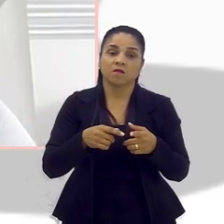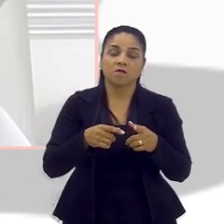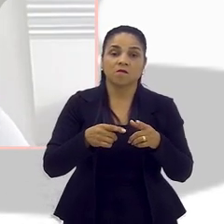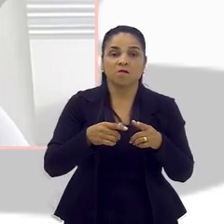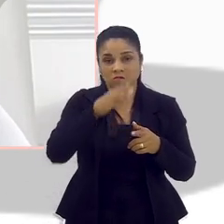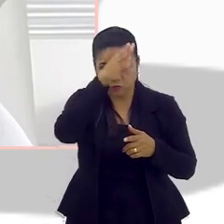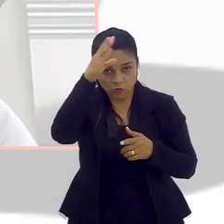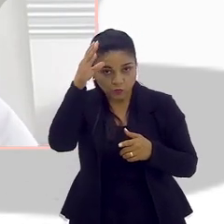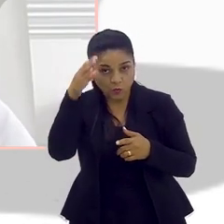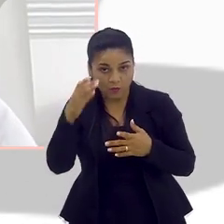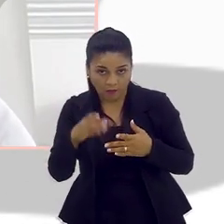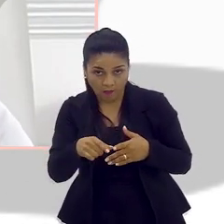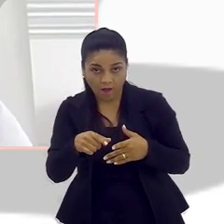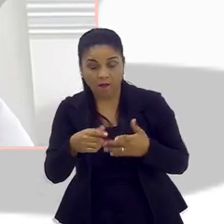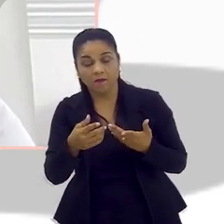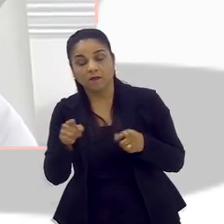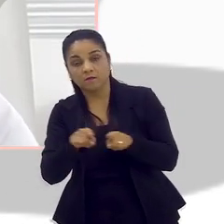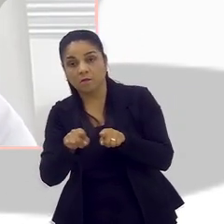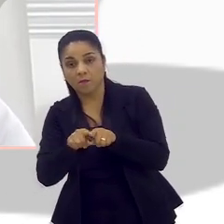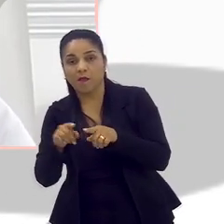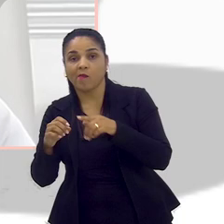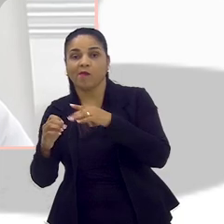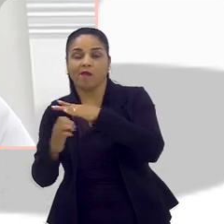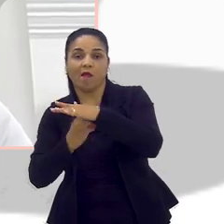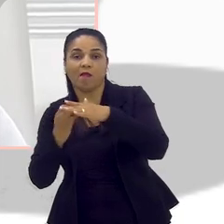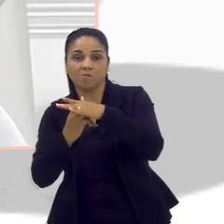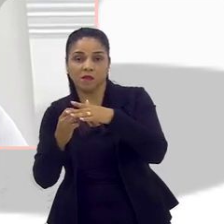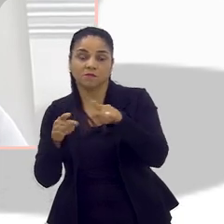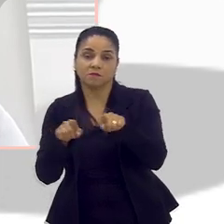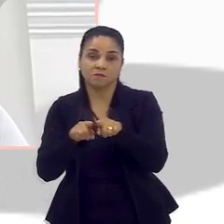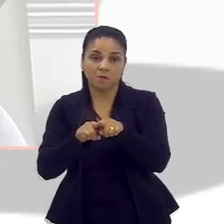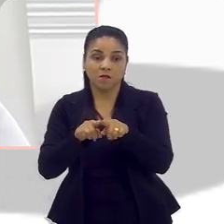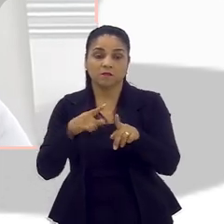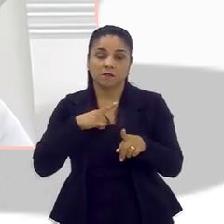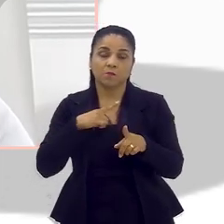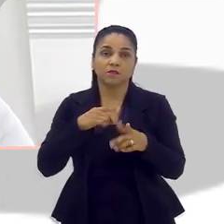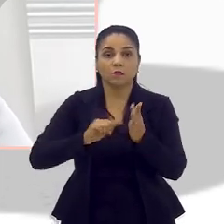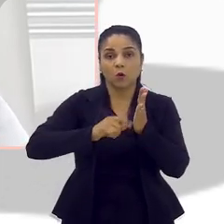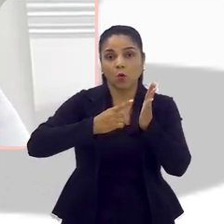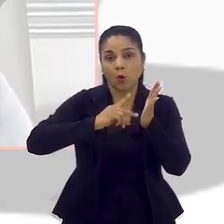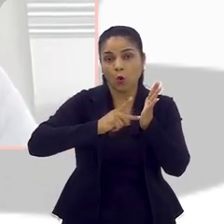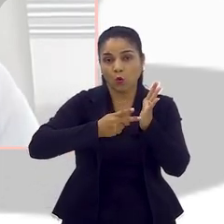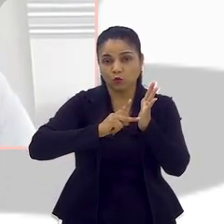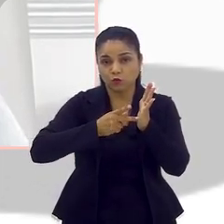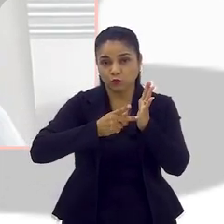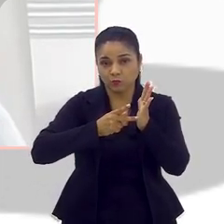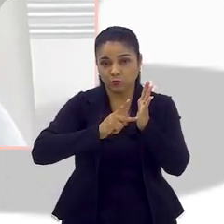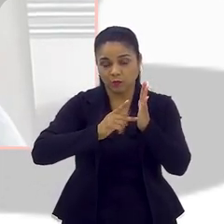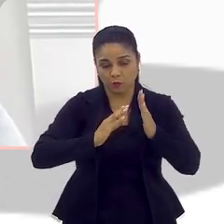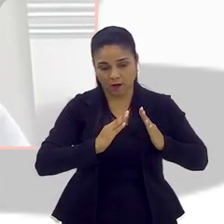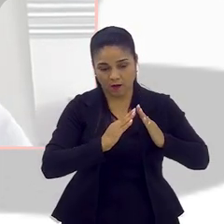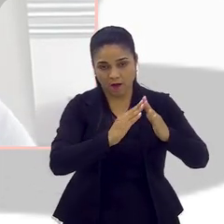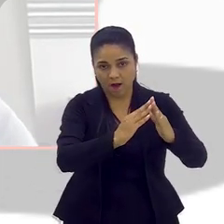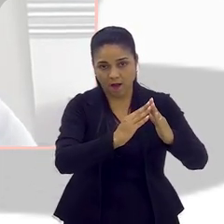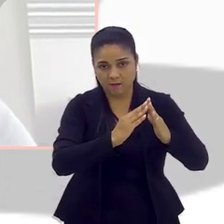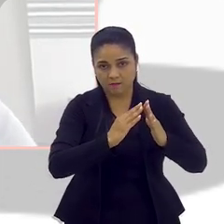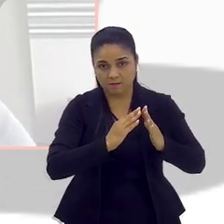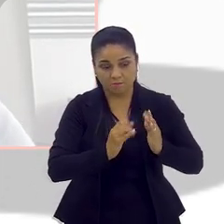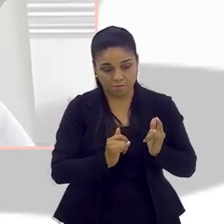aí ou não. Assim, existe uma grande diferença entre os condomínios verticais e horizontais. Então, por exemplo, nos condomínios